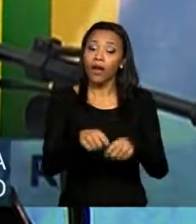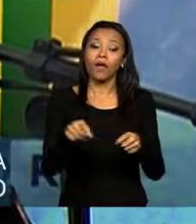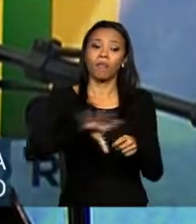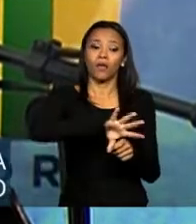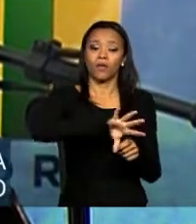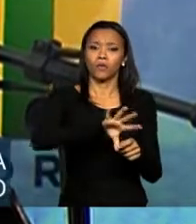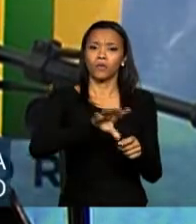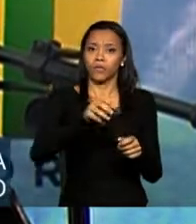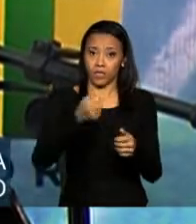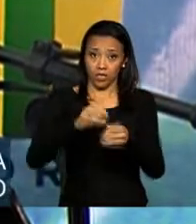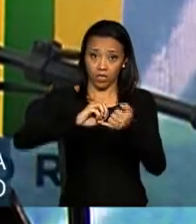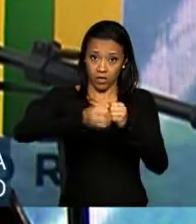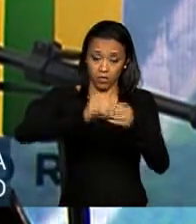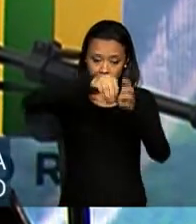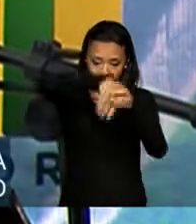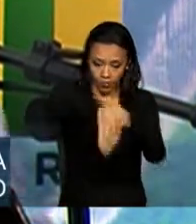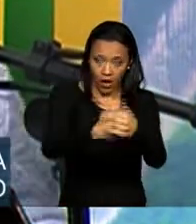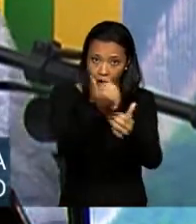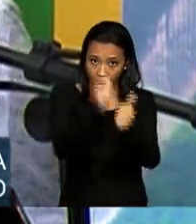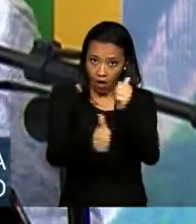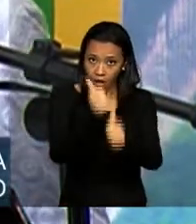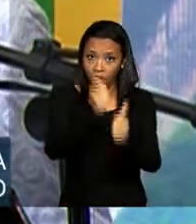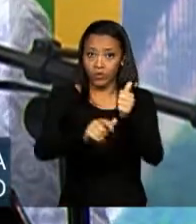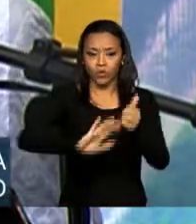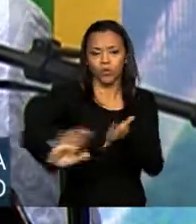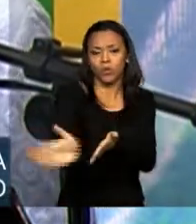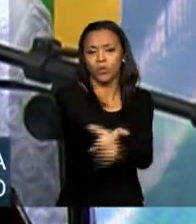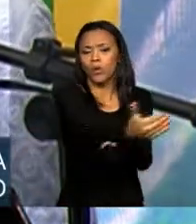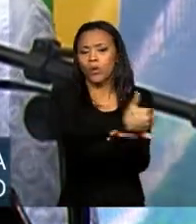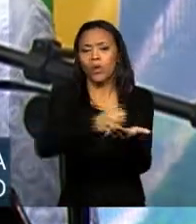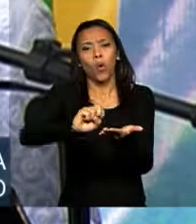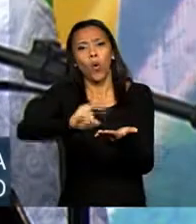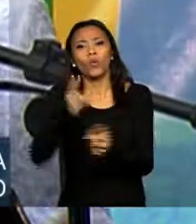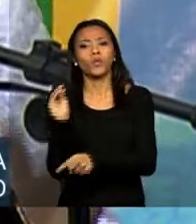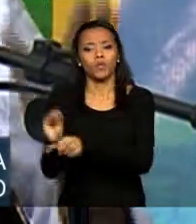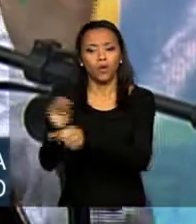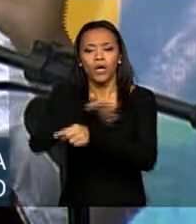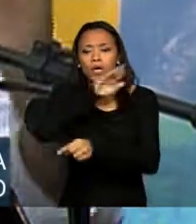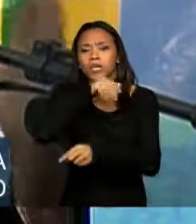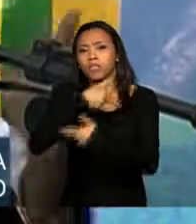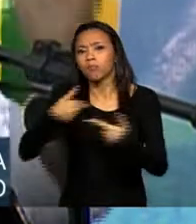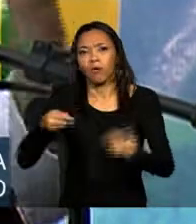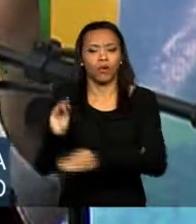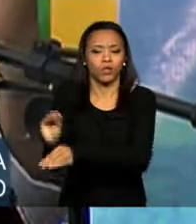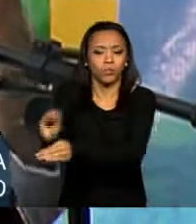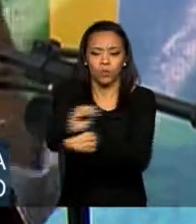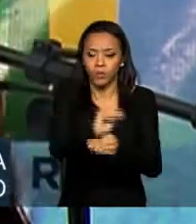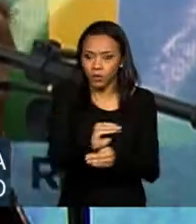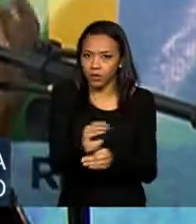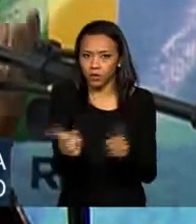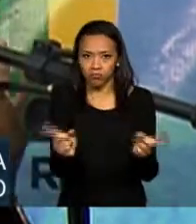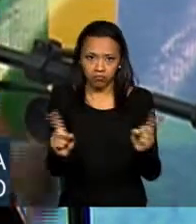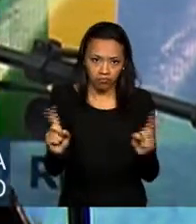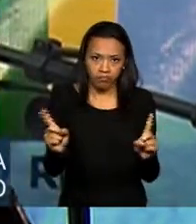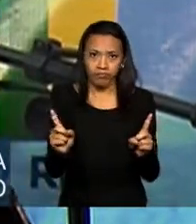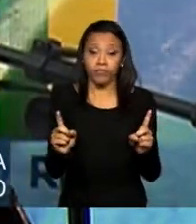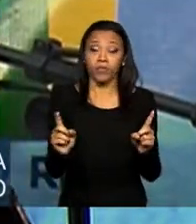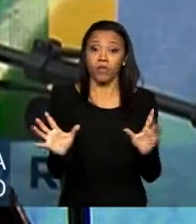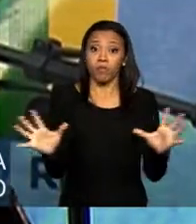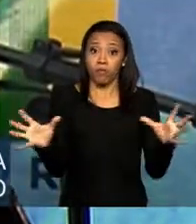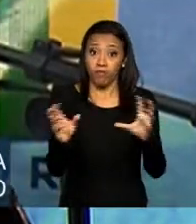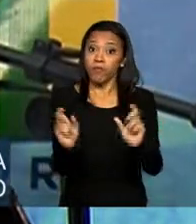aquilo que eles plantam e colhem ou aquilo que eles criam industrializando os